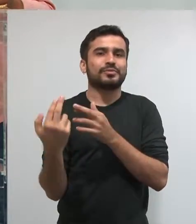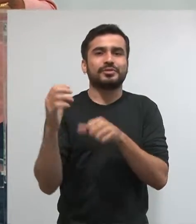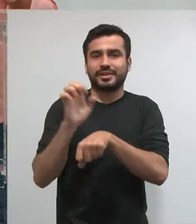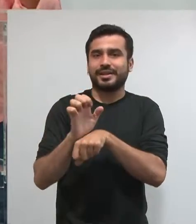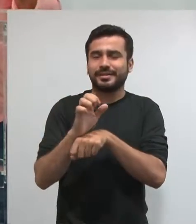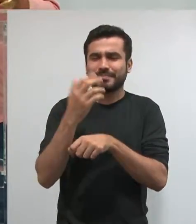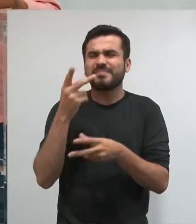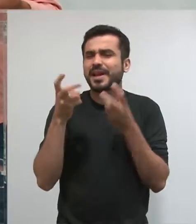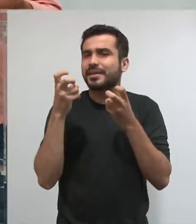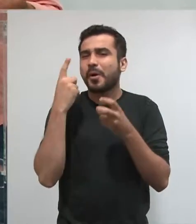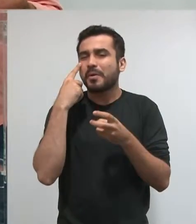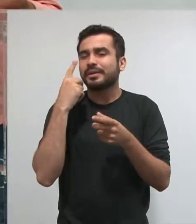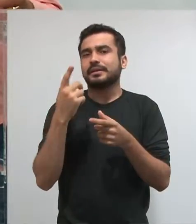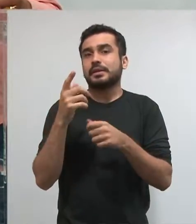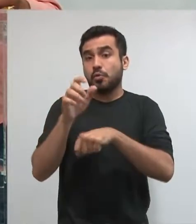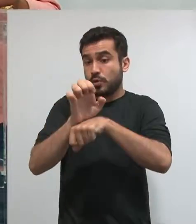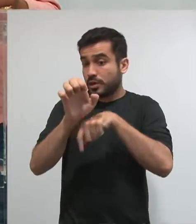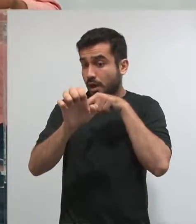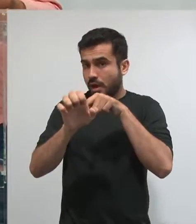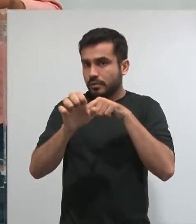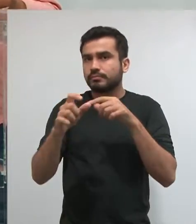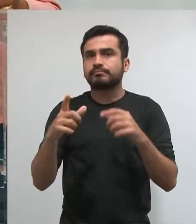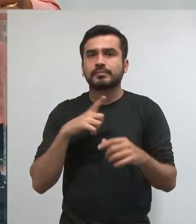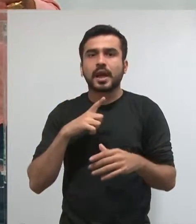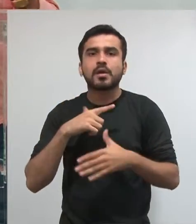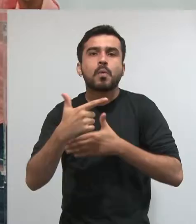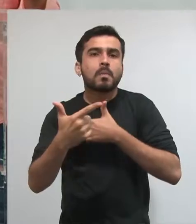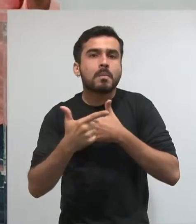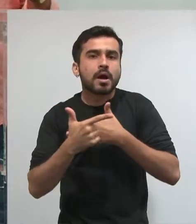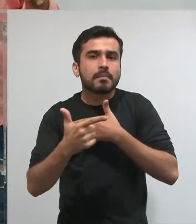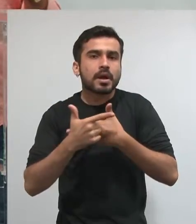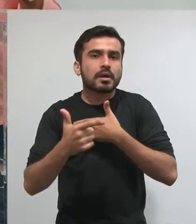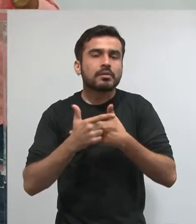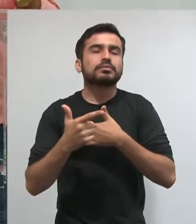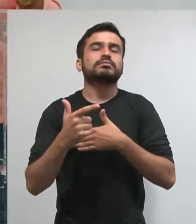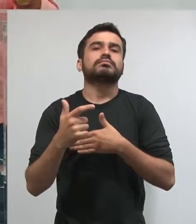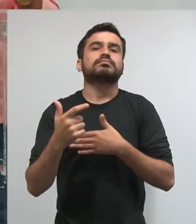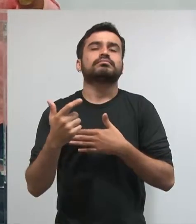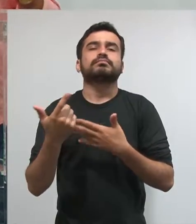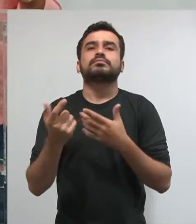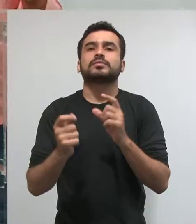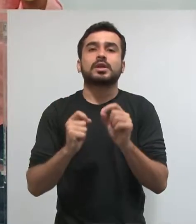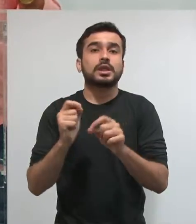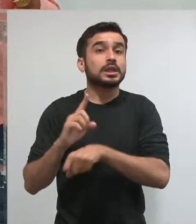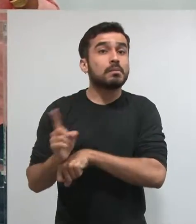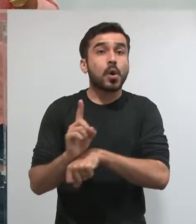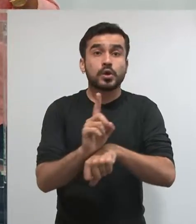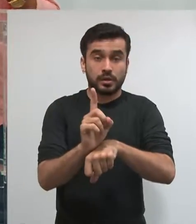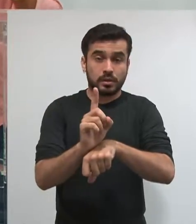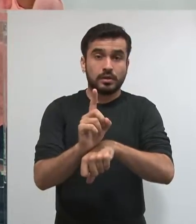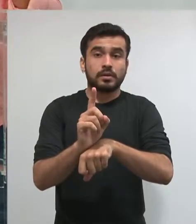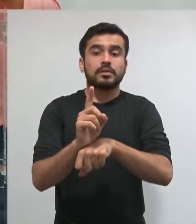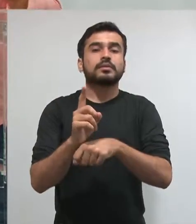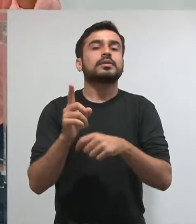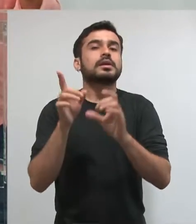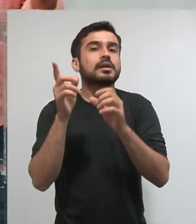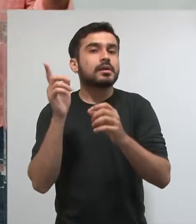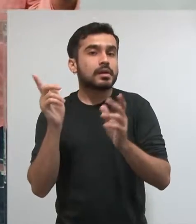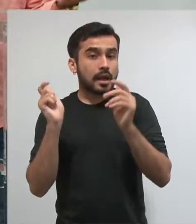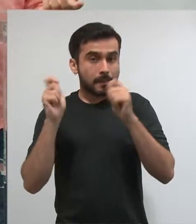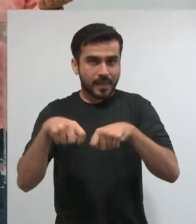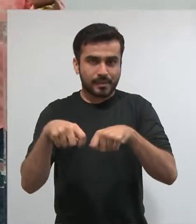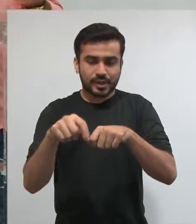Percebam. Uma vez que o Estado se coloca no papel de ente, né, monitorador, que se permite